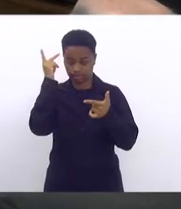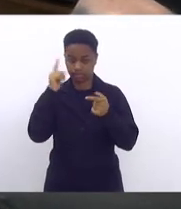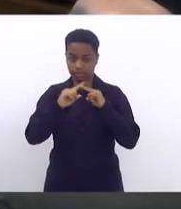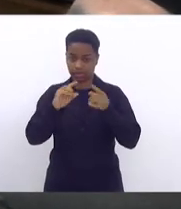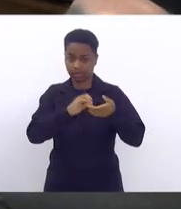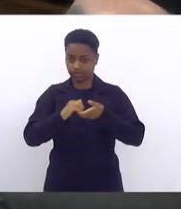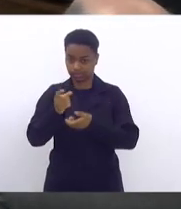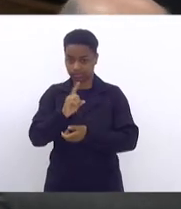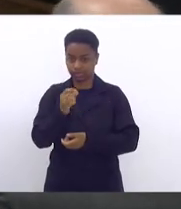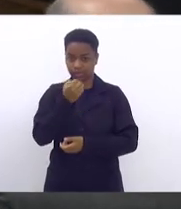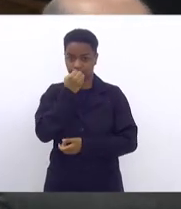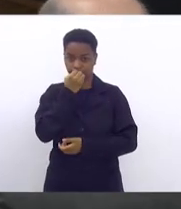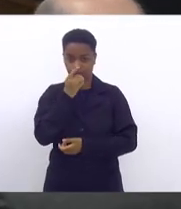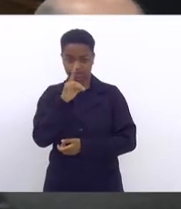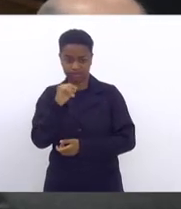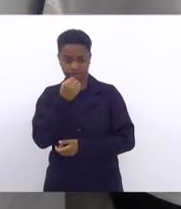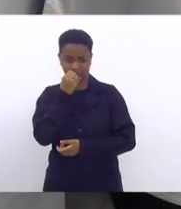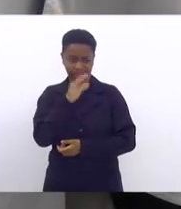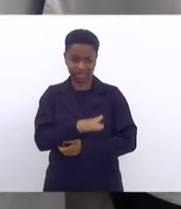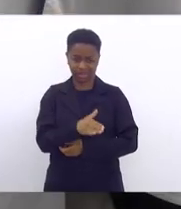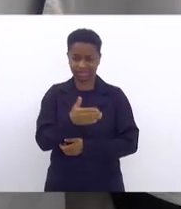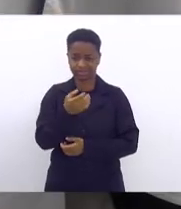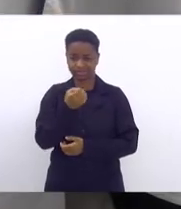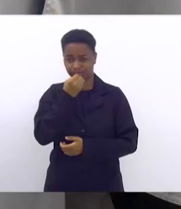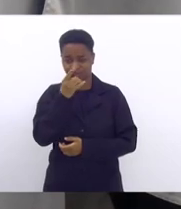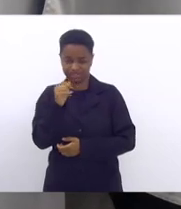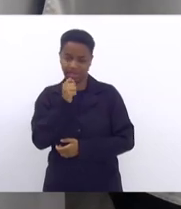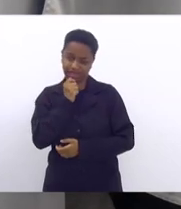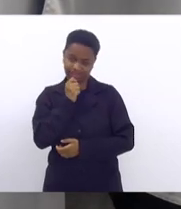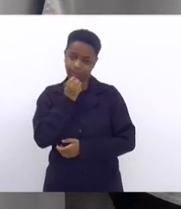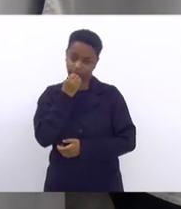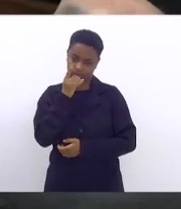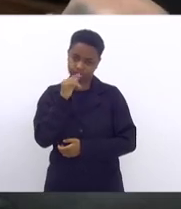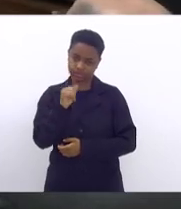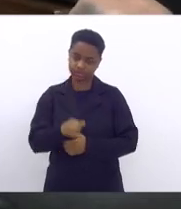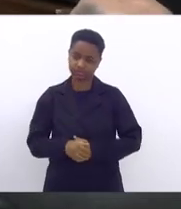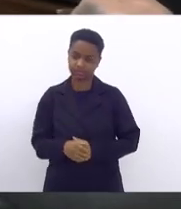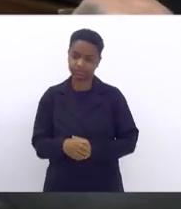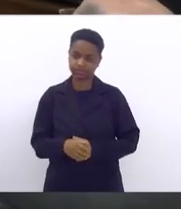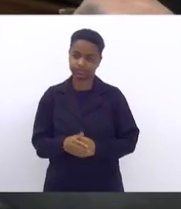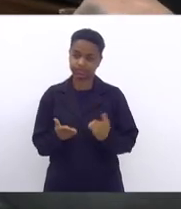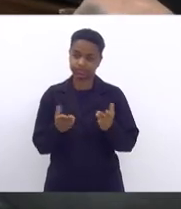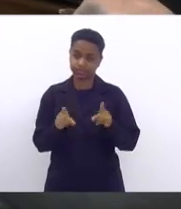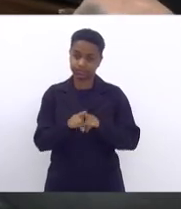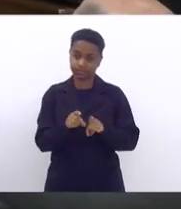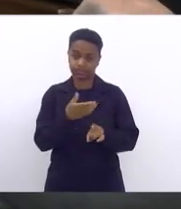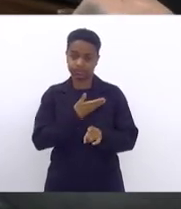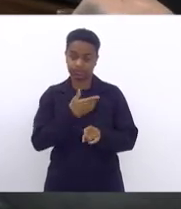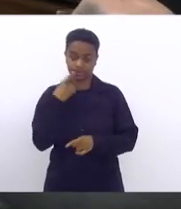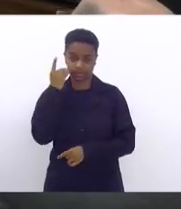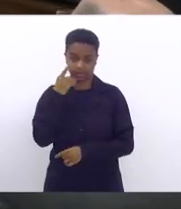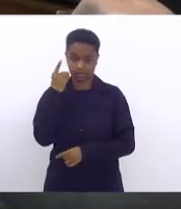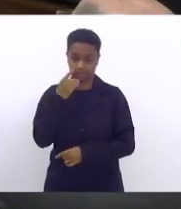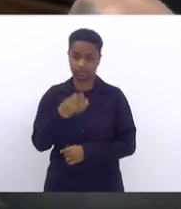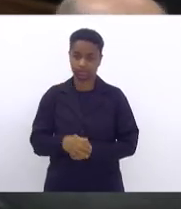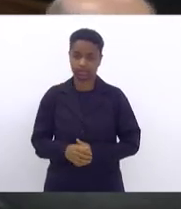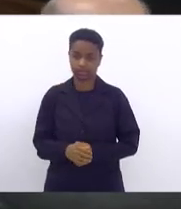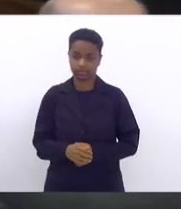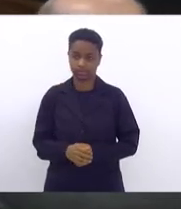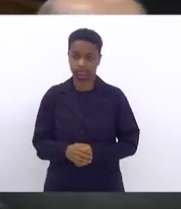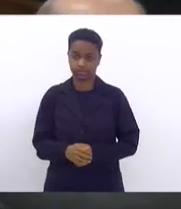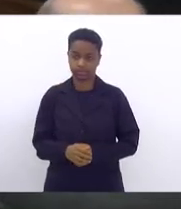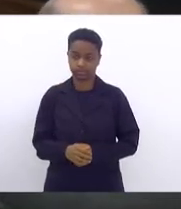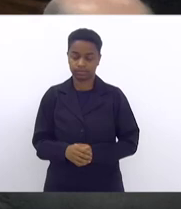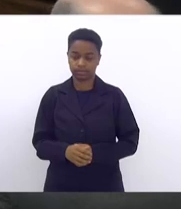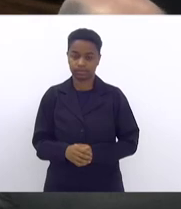Bom dia. Uma boa tarde, uma honra, bom dia, né? Uma honra, presidente. Ainda bom dia. Bom dia, deputada aí. Célia Jordão. Bom deputado Luiz Paulo. Apresentando o plenário